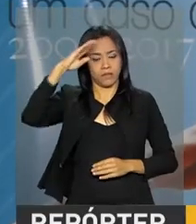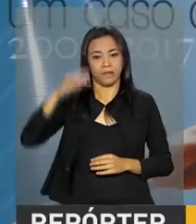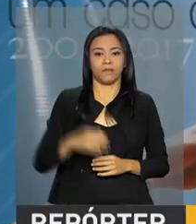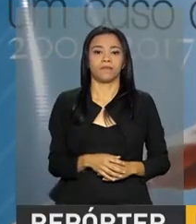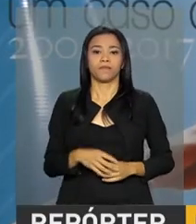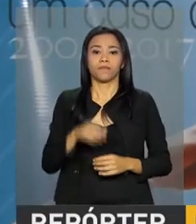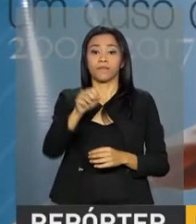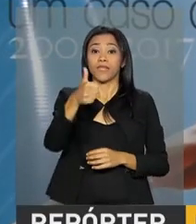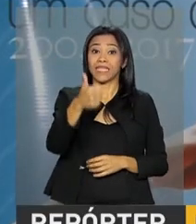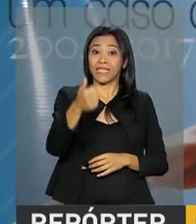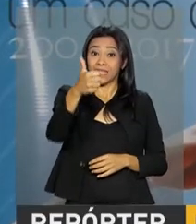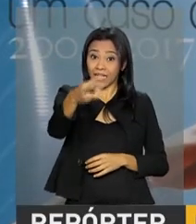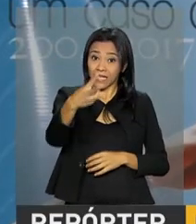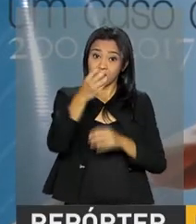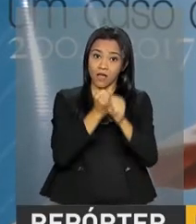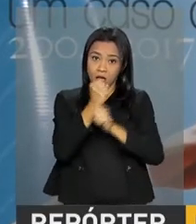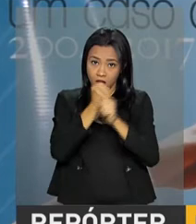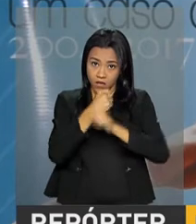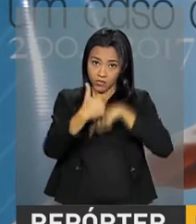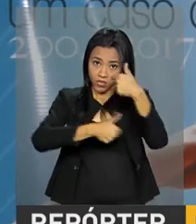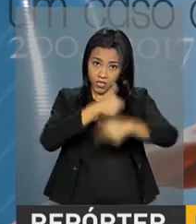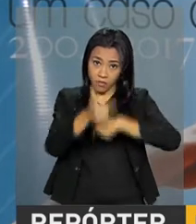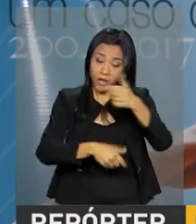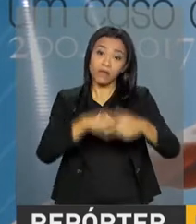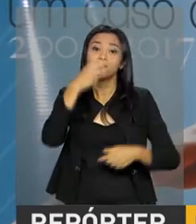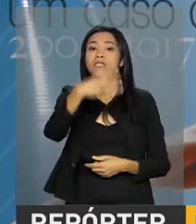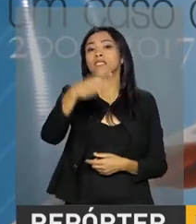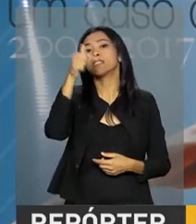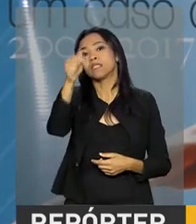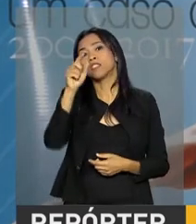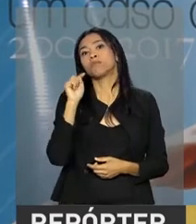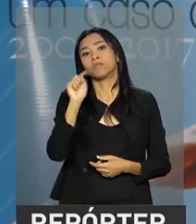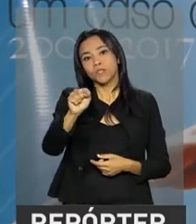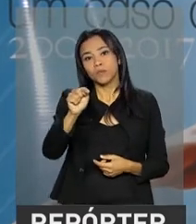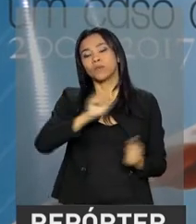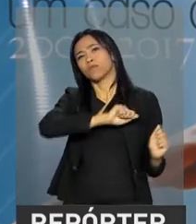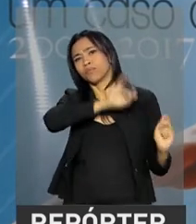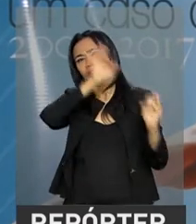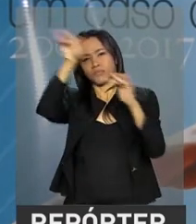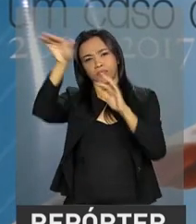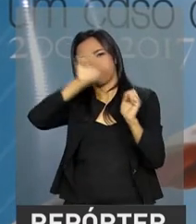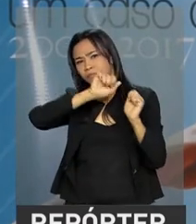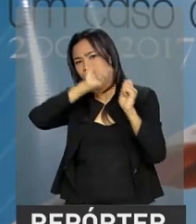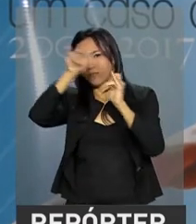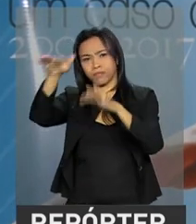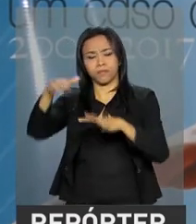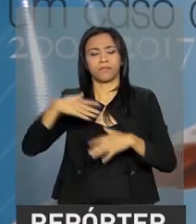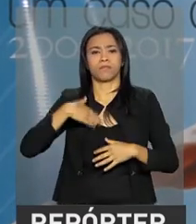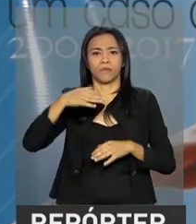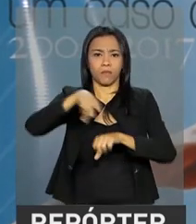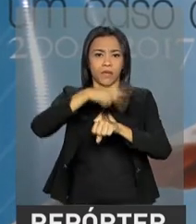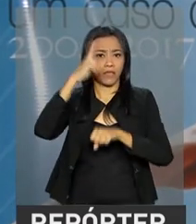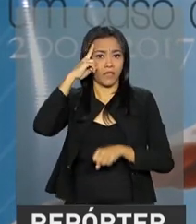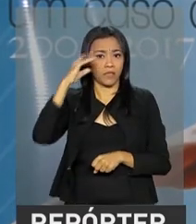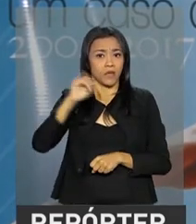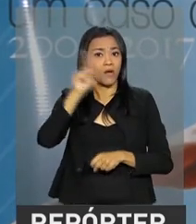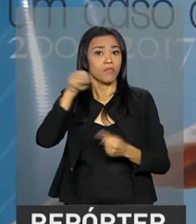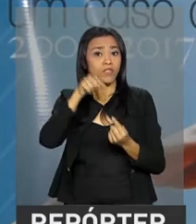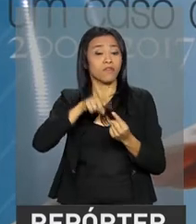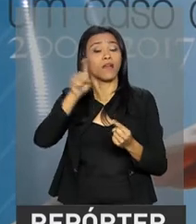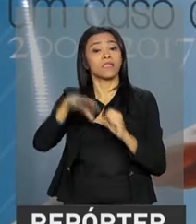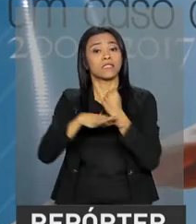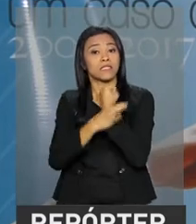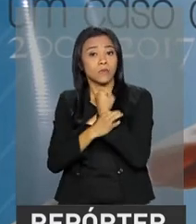atuação 37.500 militares brasileiros passaram pela missão de paz no haiti o objetivo é levar segurança e estabilidade